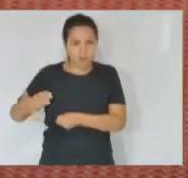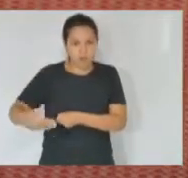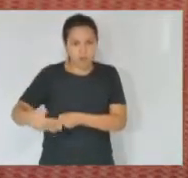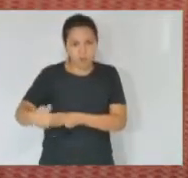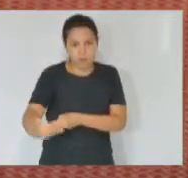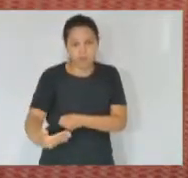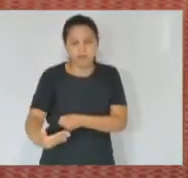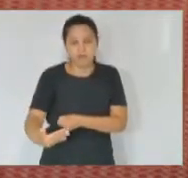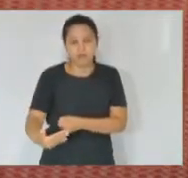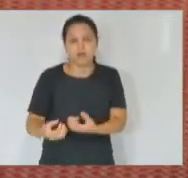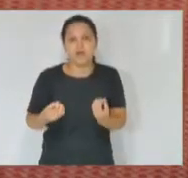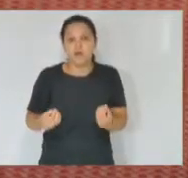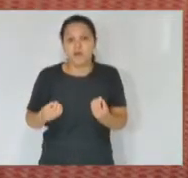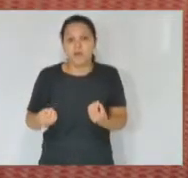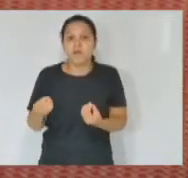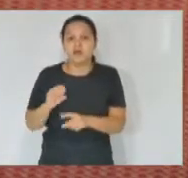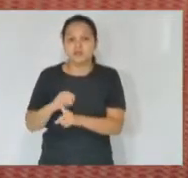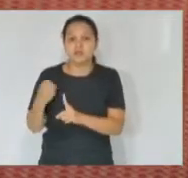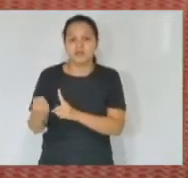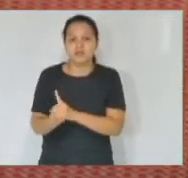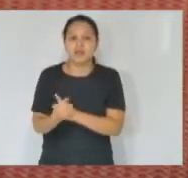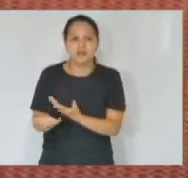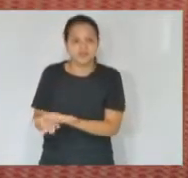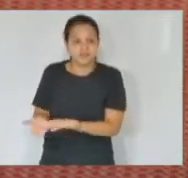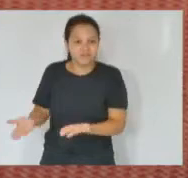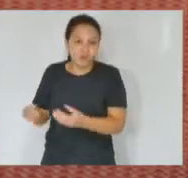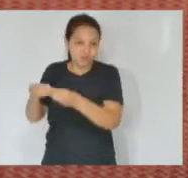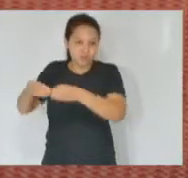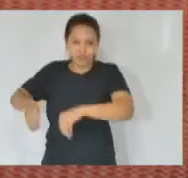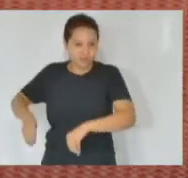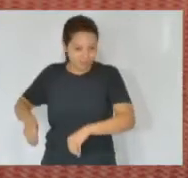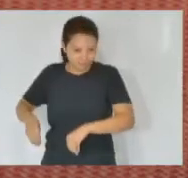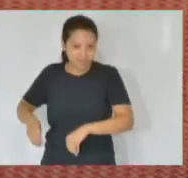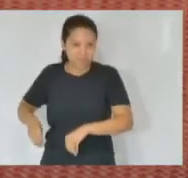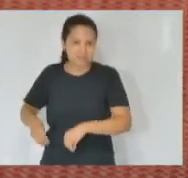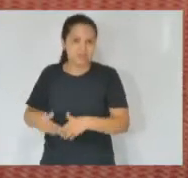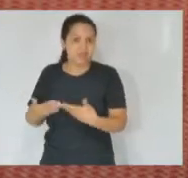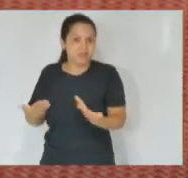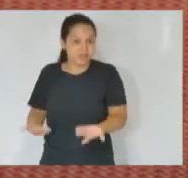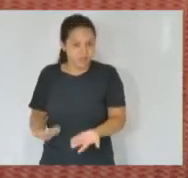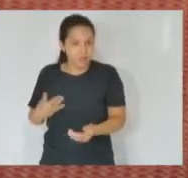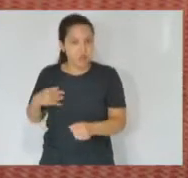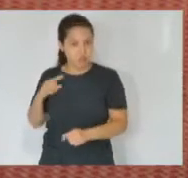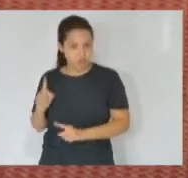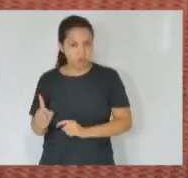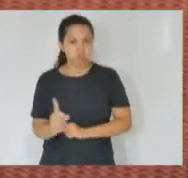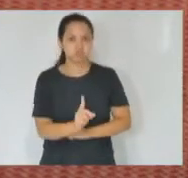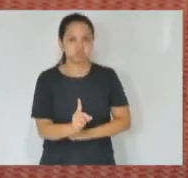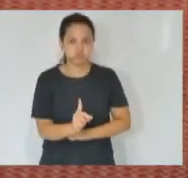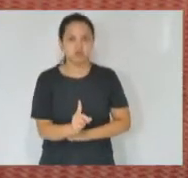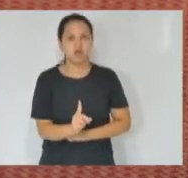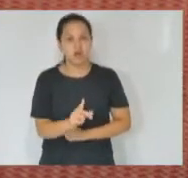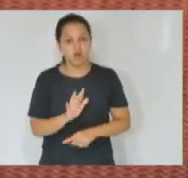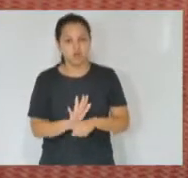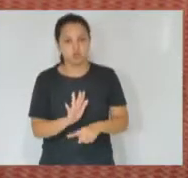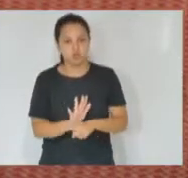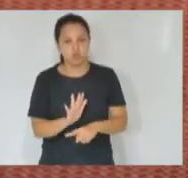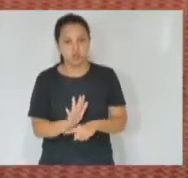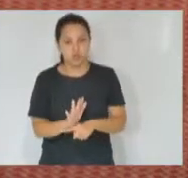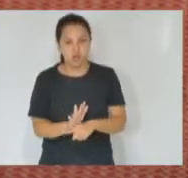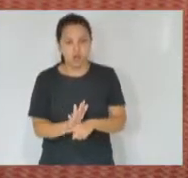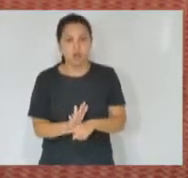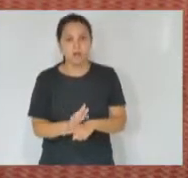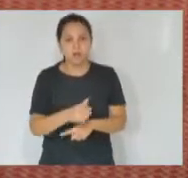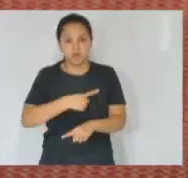fica a sociedade? Então, eu me coloquei lá à disposição no sentido de buscarmos